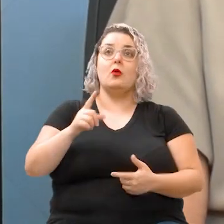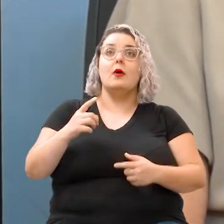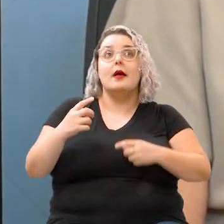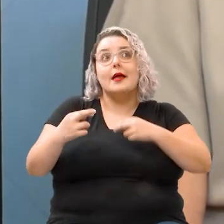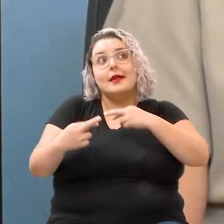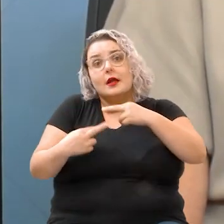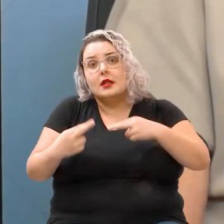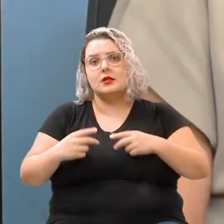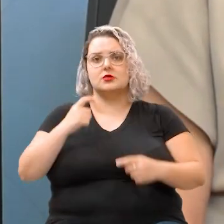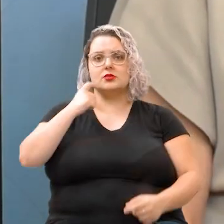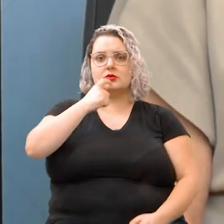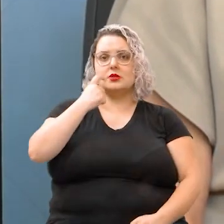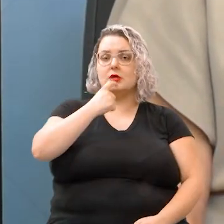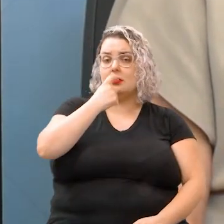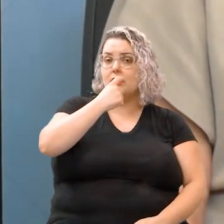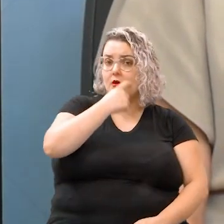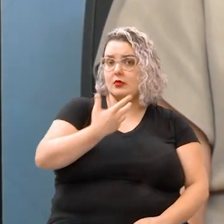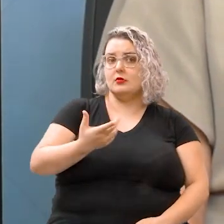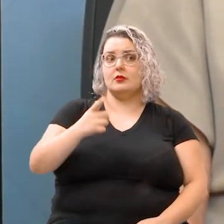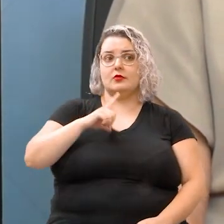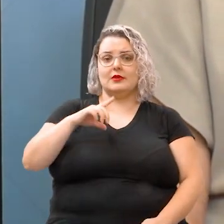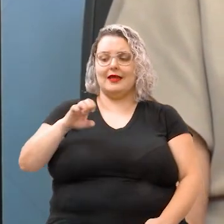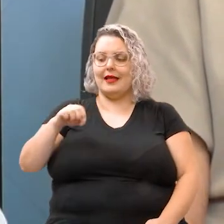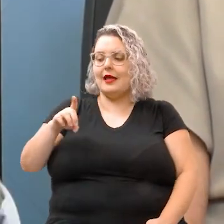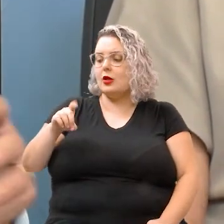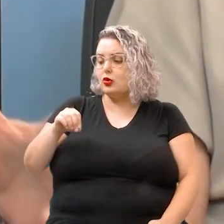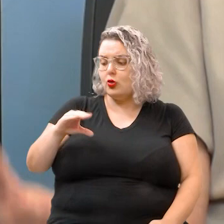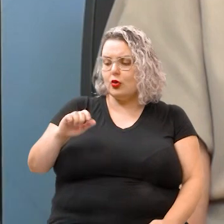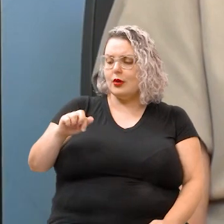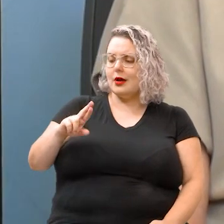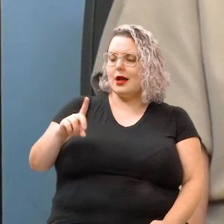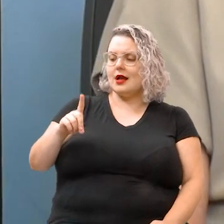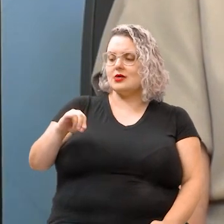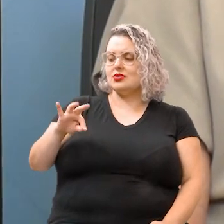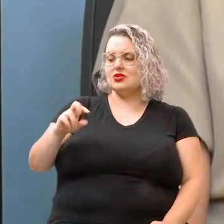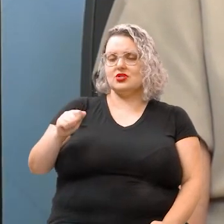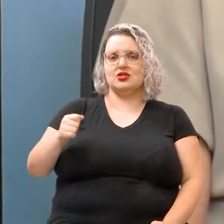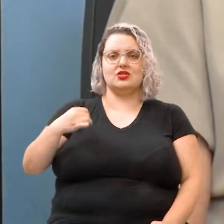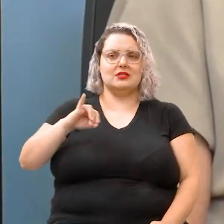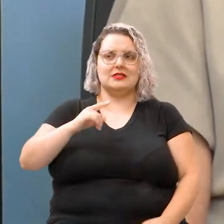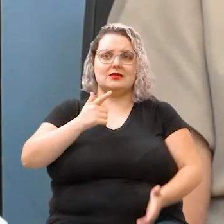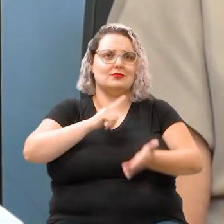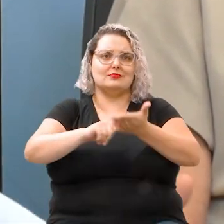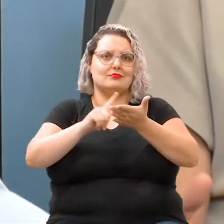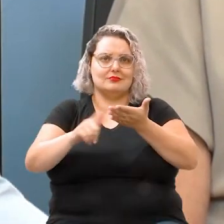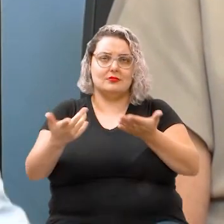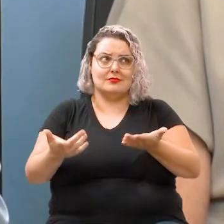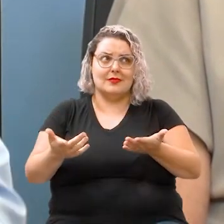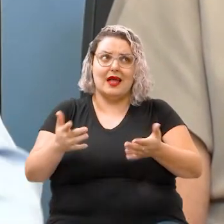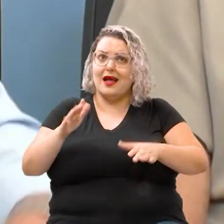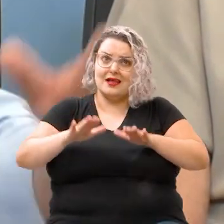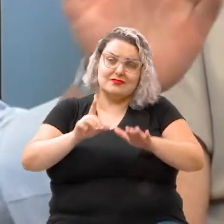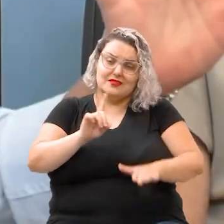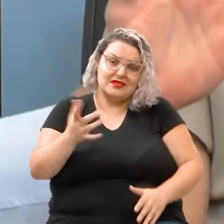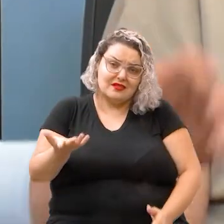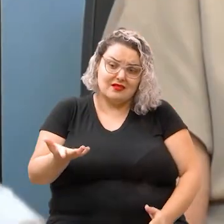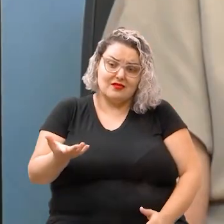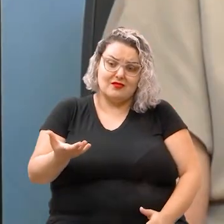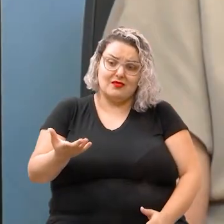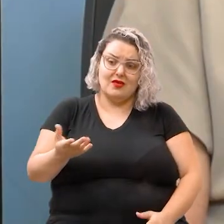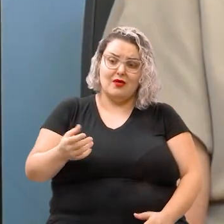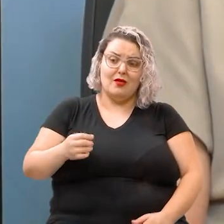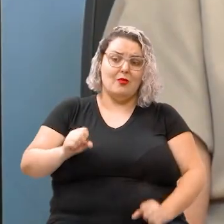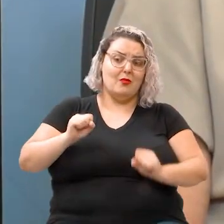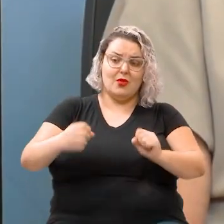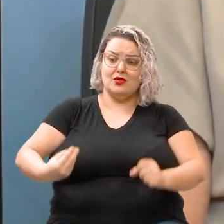ter endocardite bacteriana se eu não tiver uma boa higiene bucal? Não necessariamente. Você pode passar a vida não